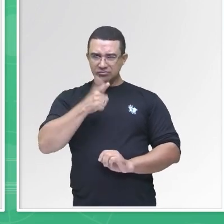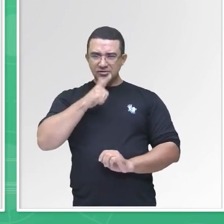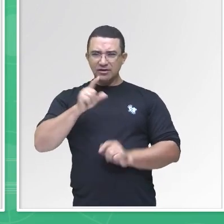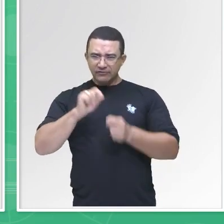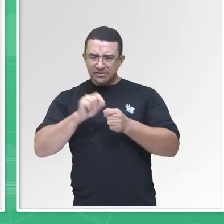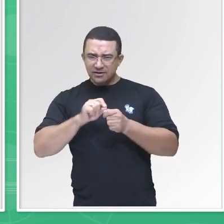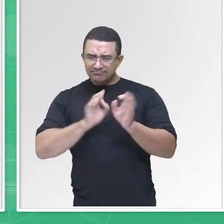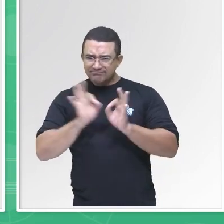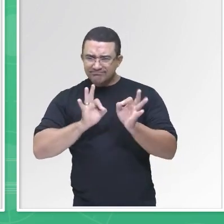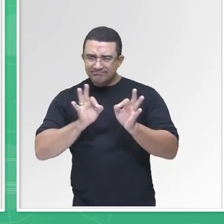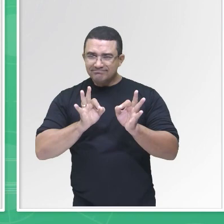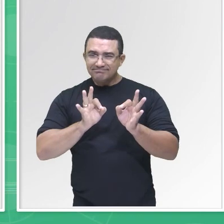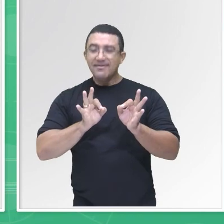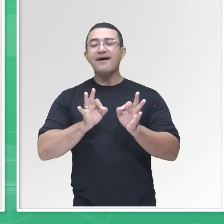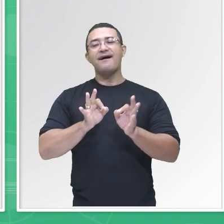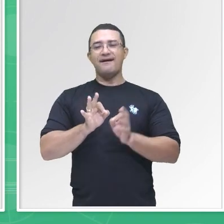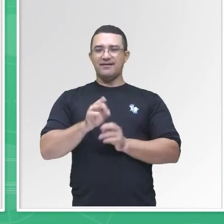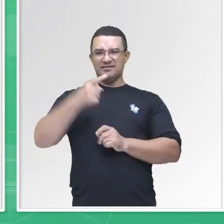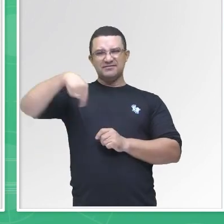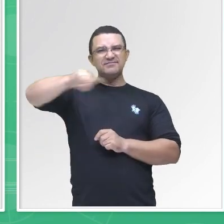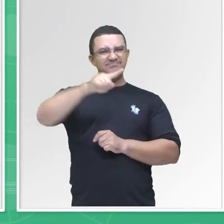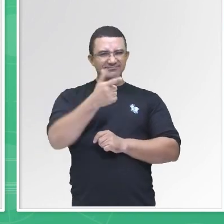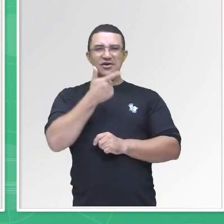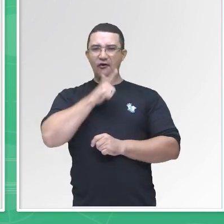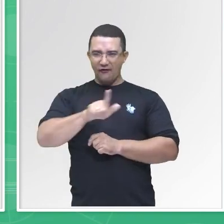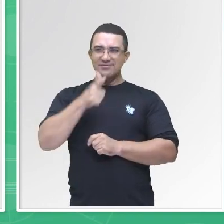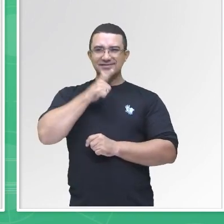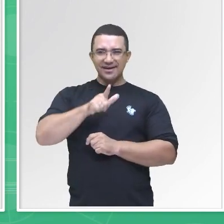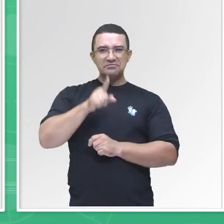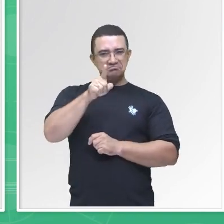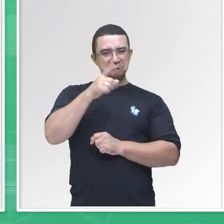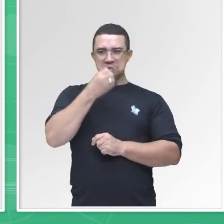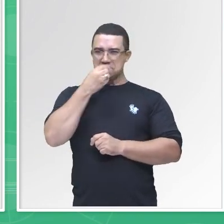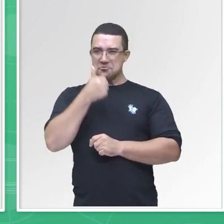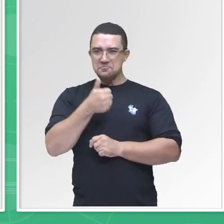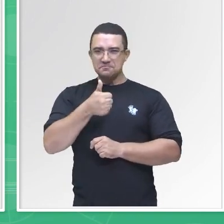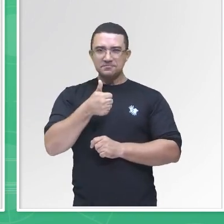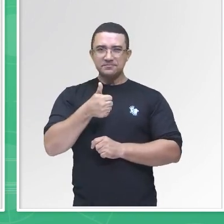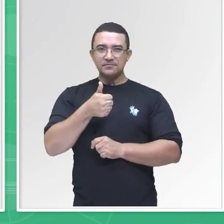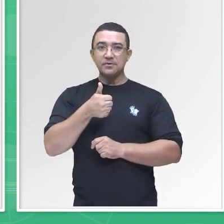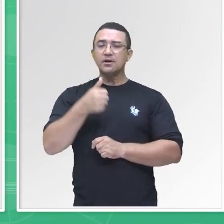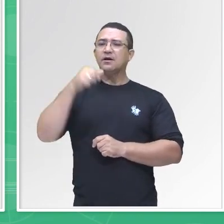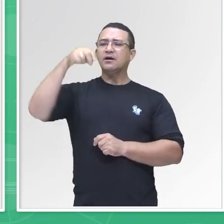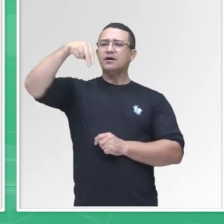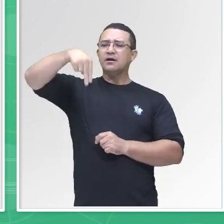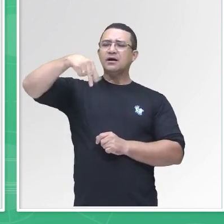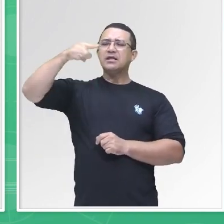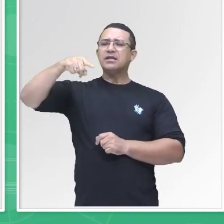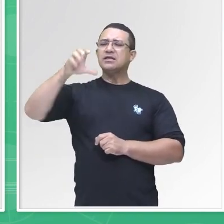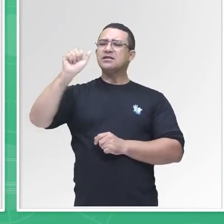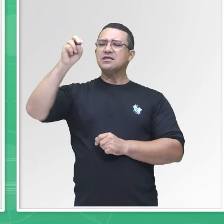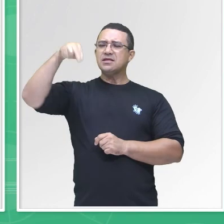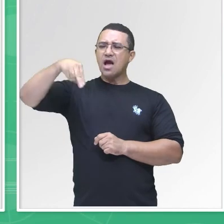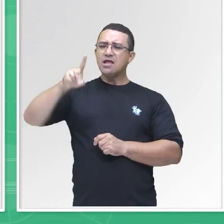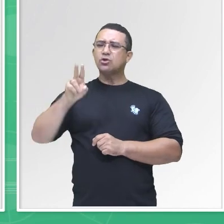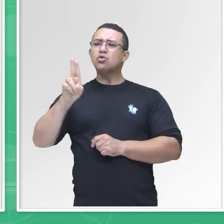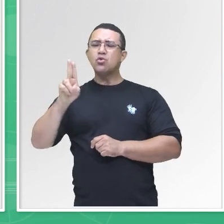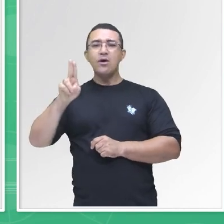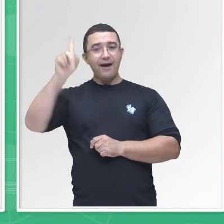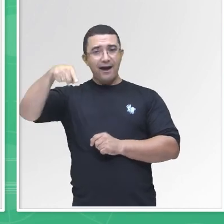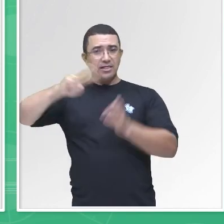são feras. Nhandu, Nhandu é um pássaro, é parecido com